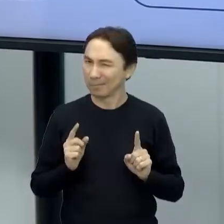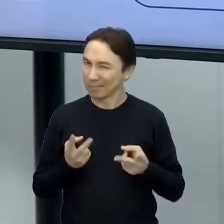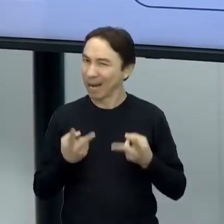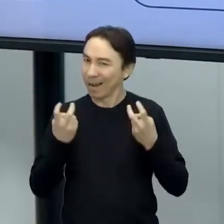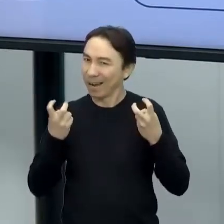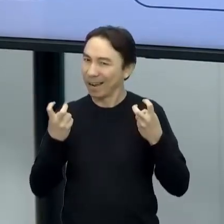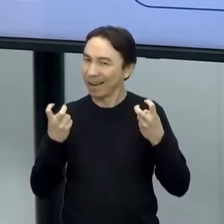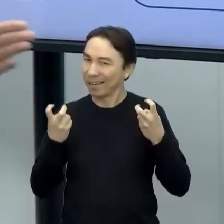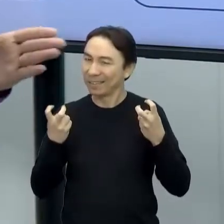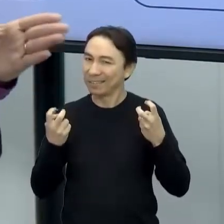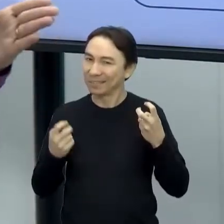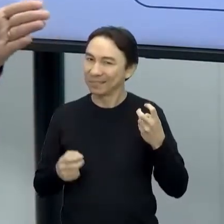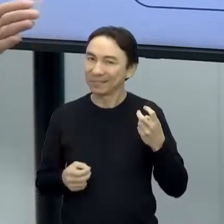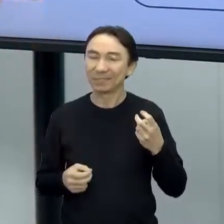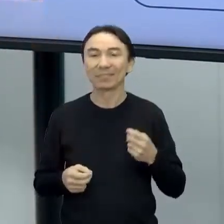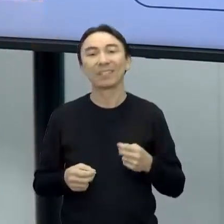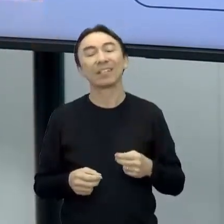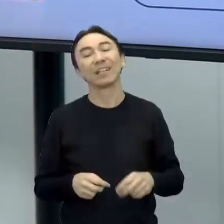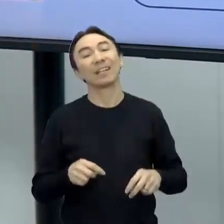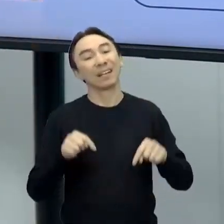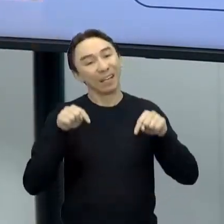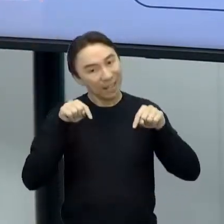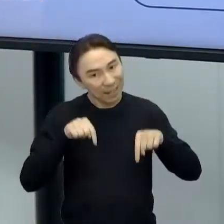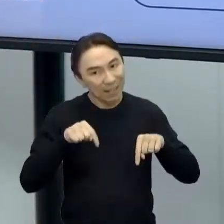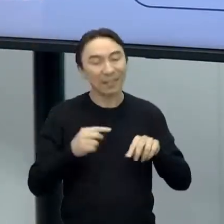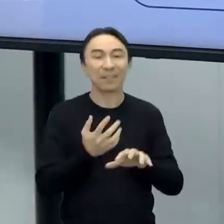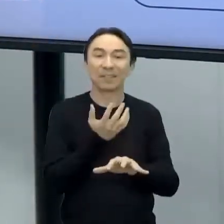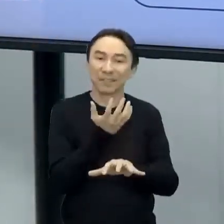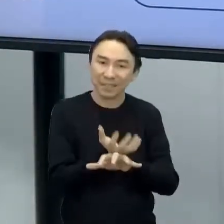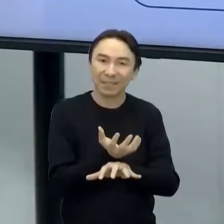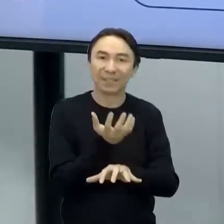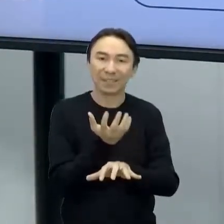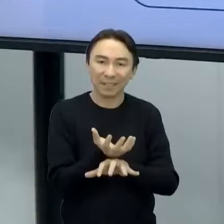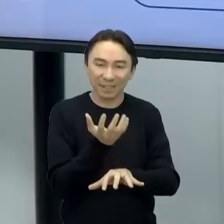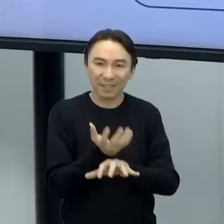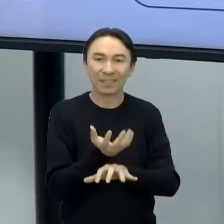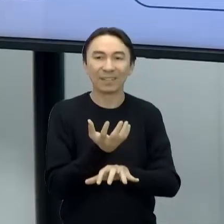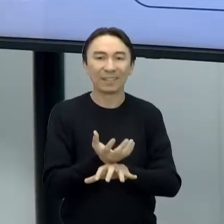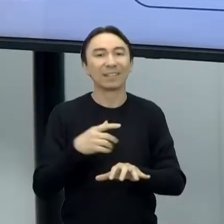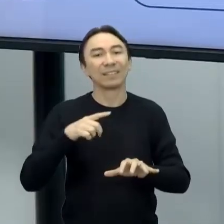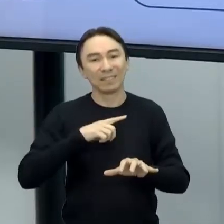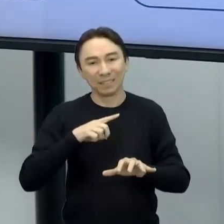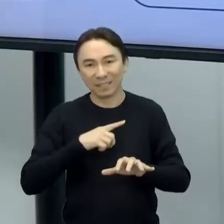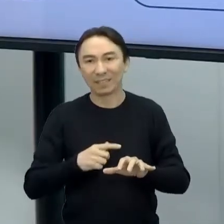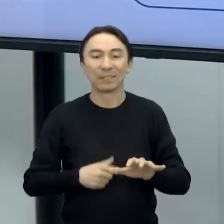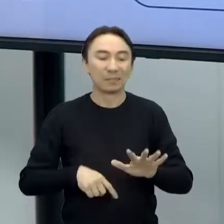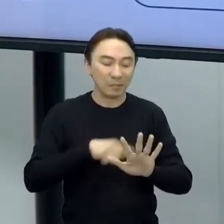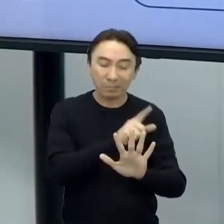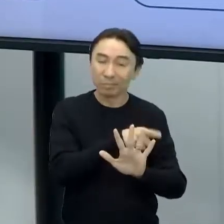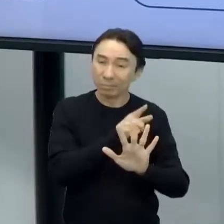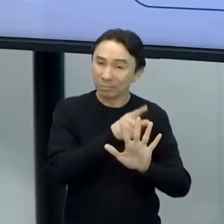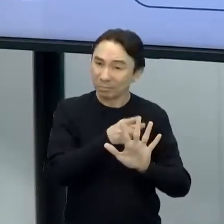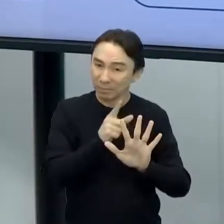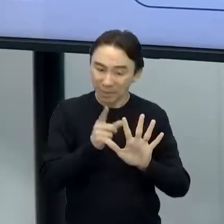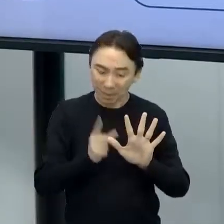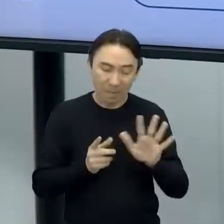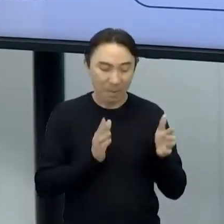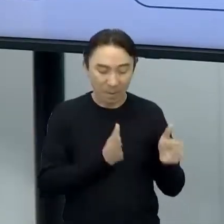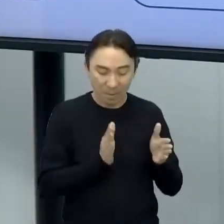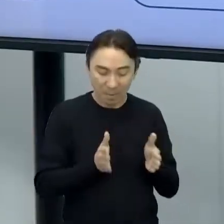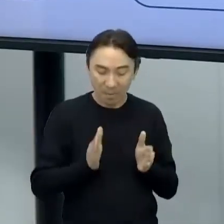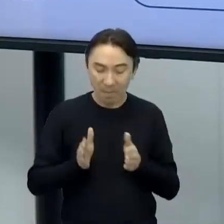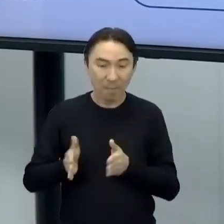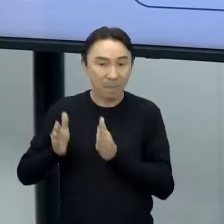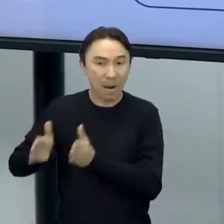Então, todo o nosso componente, ele é centrado nessas 5 etapas. E ainda vamos chegar nessa quarta etapa. Ainda